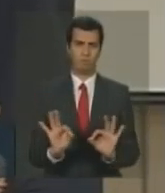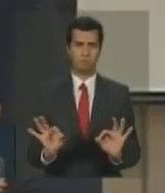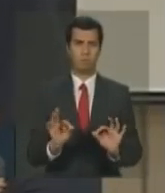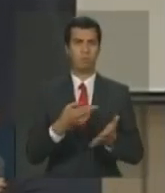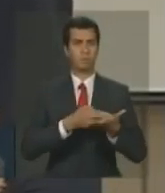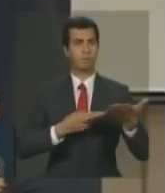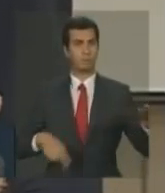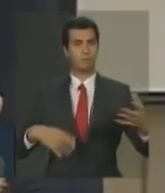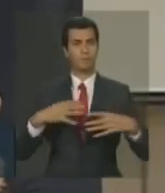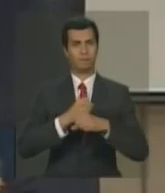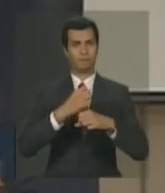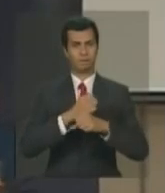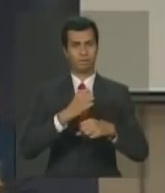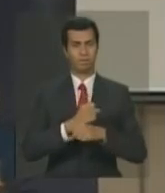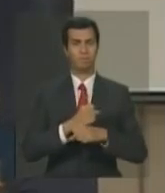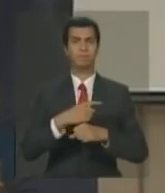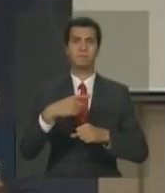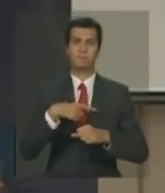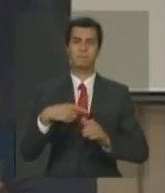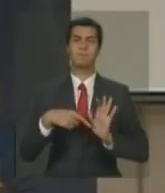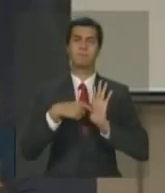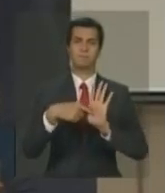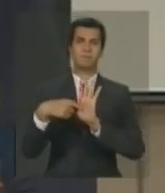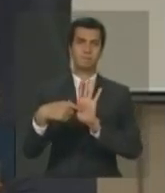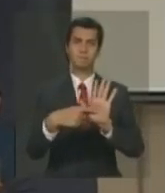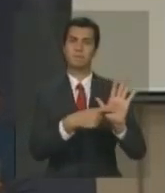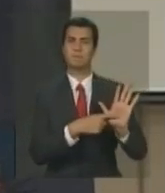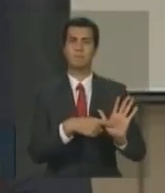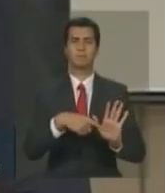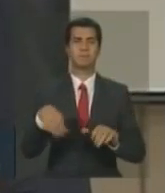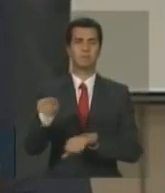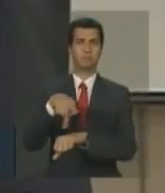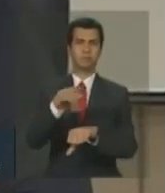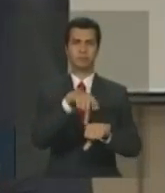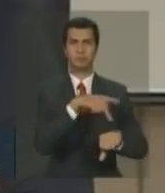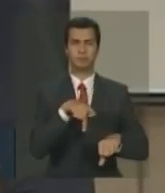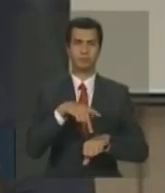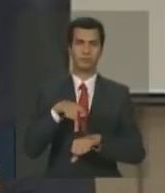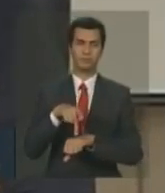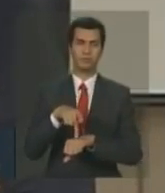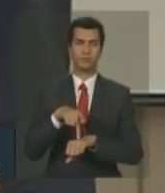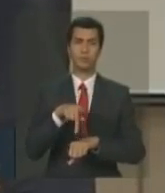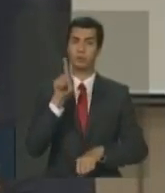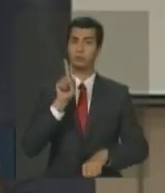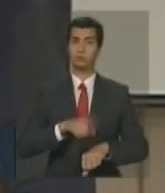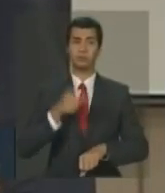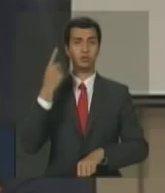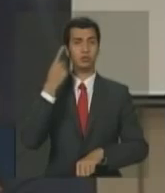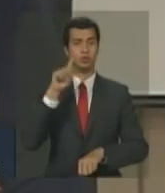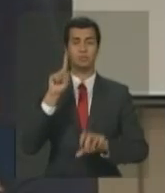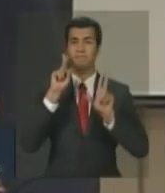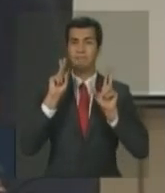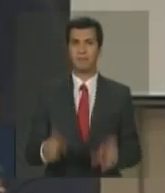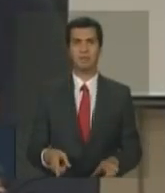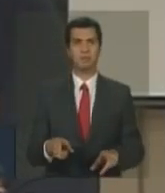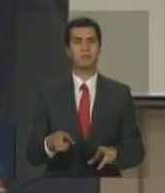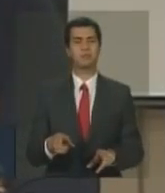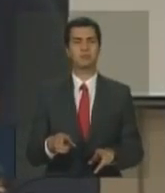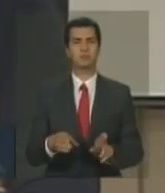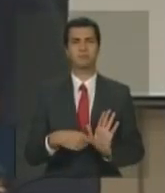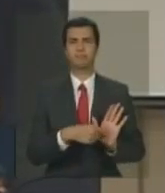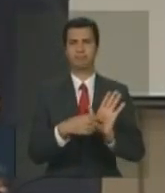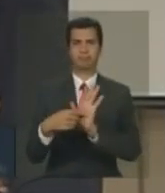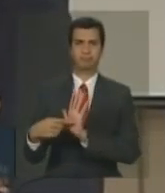eles são divulgados e publicizados para os países, né, praticamente no dia da divulgação. Nós tivemos acesso